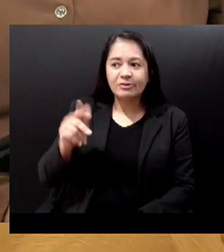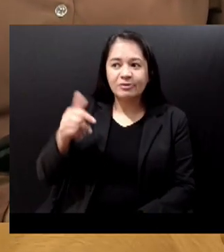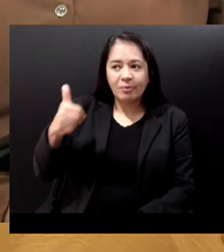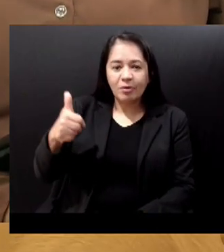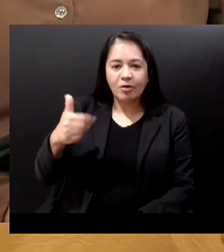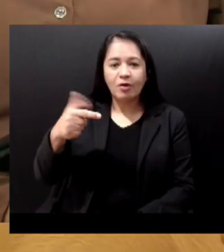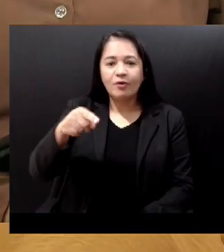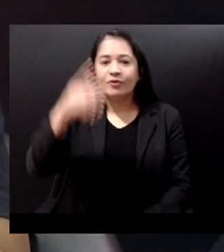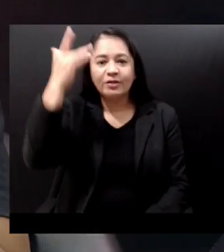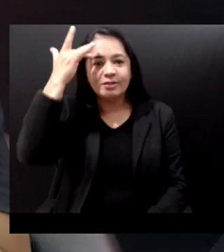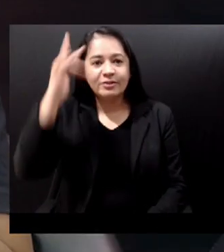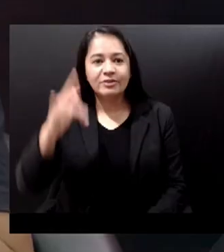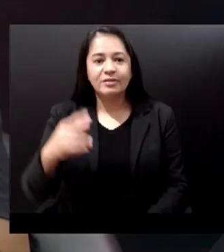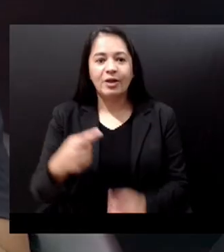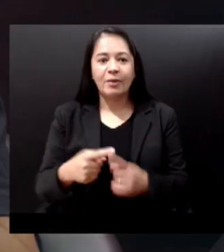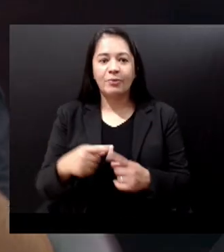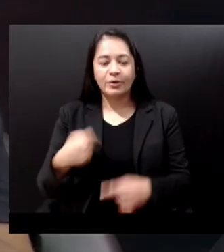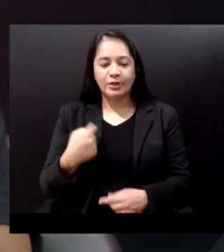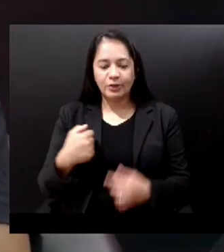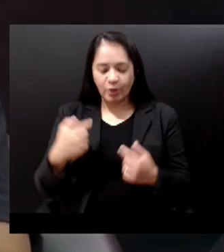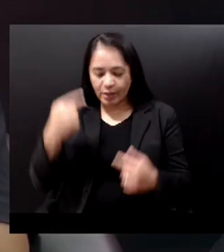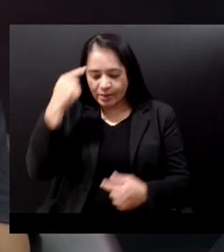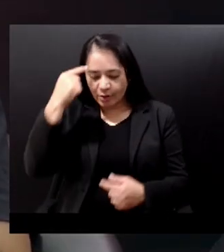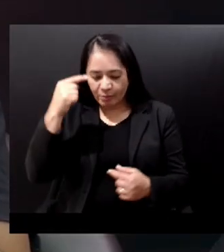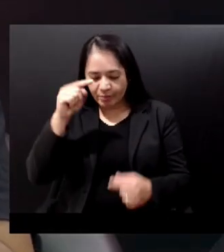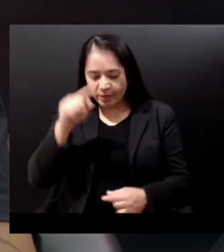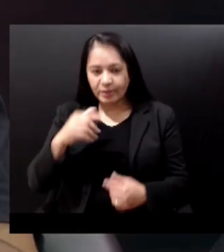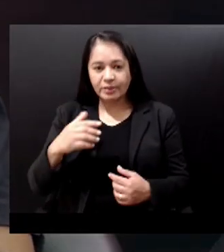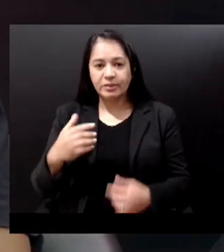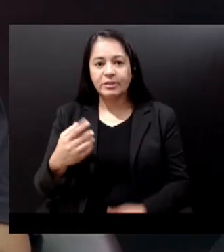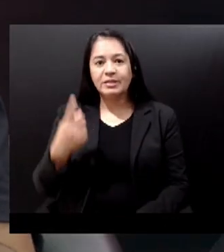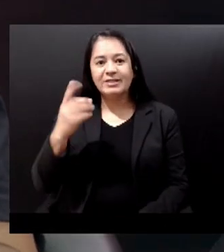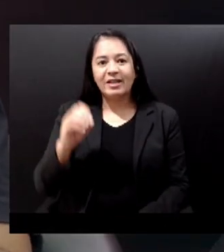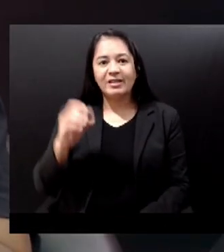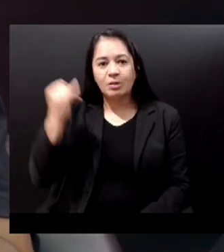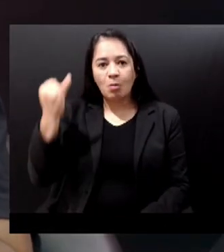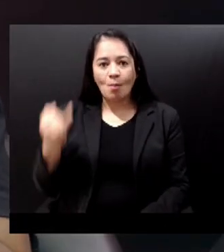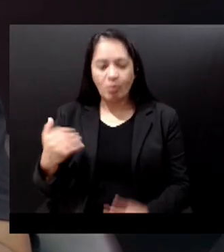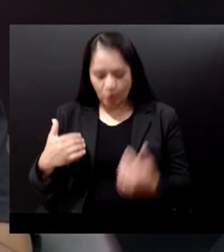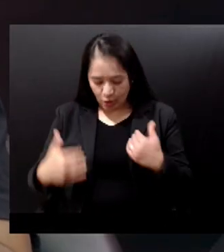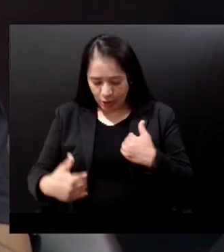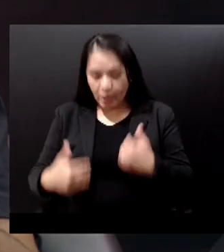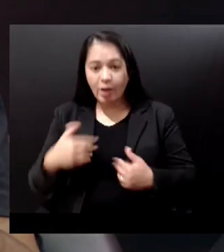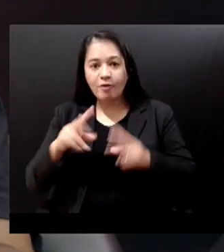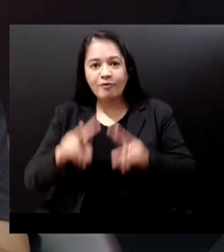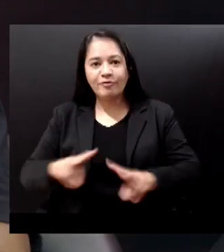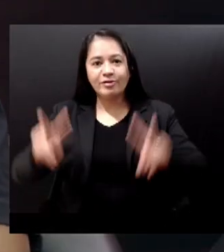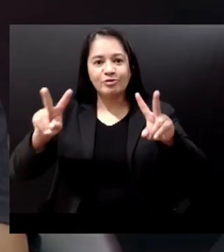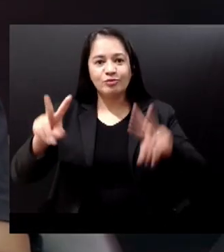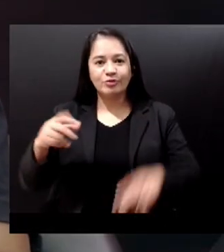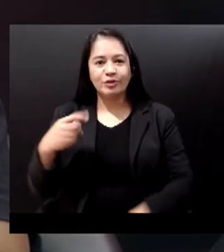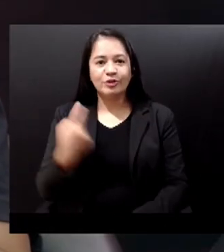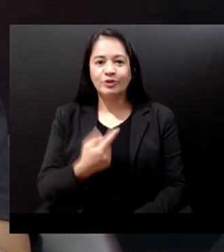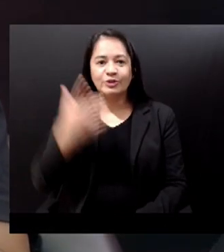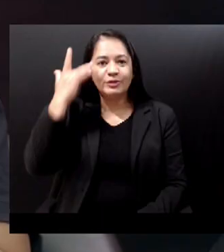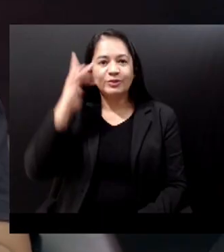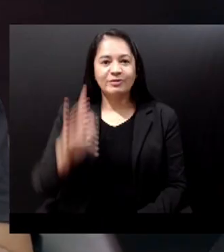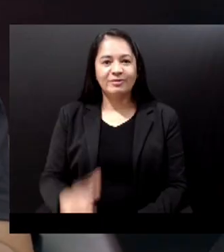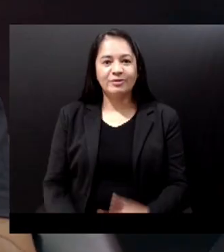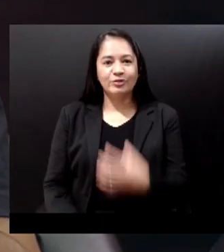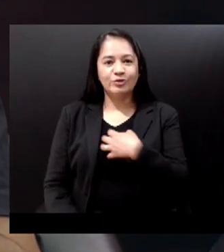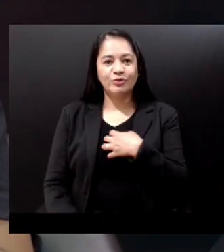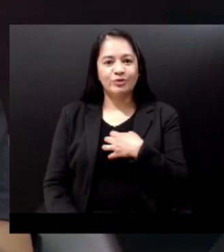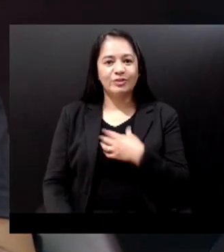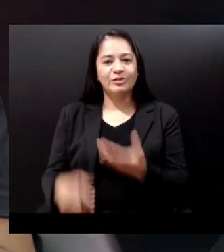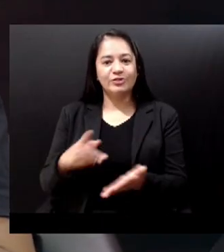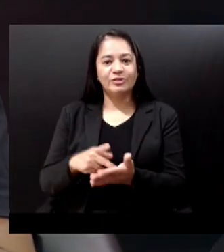não dimensiona, a gente não sabe o que é ter 10 quilos a menos visualmente, a gente não consegue dimensionar isso de forma concreta. Então, às Uhum. vezes, a gente